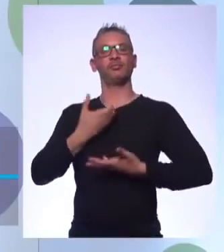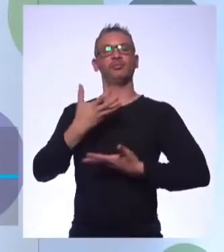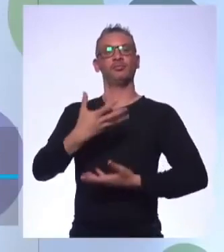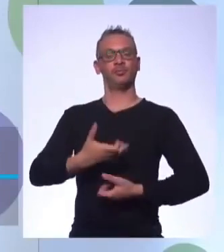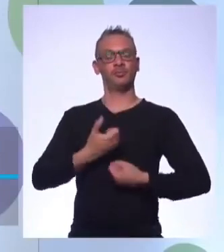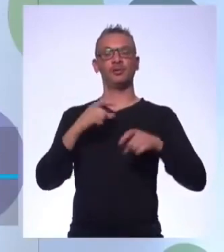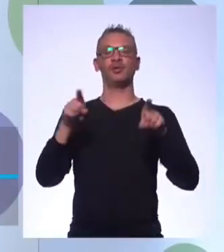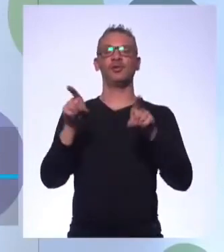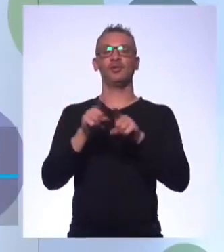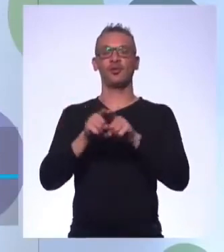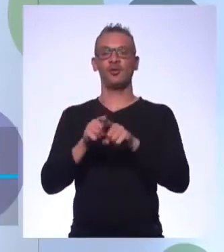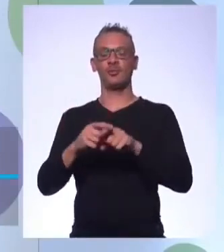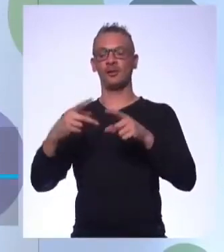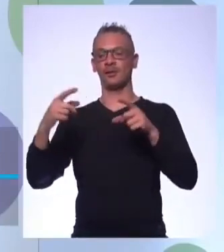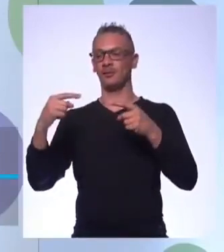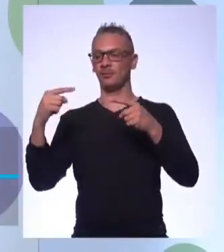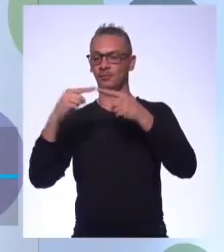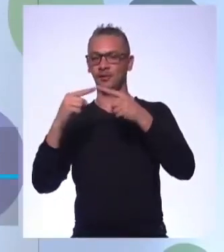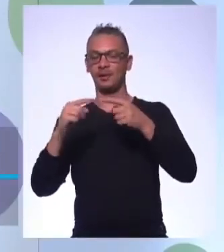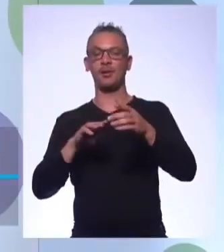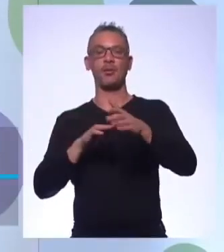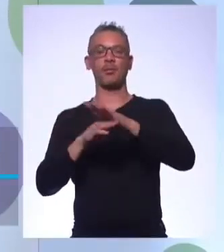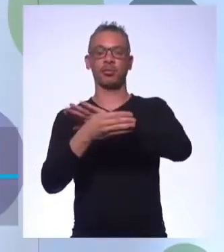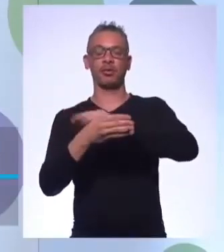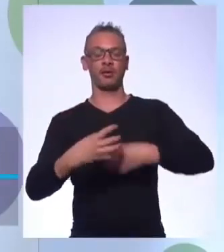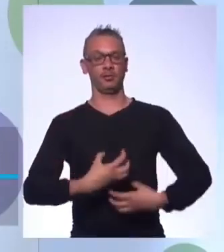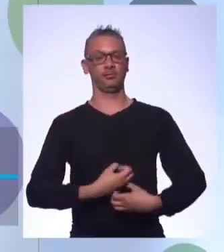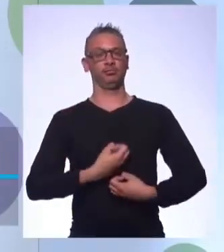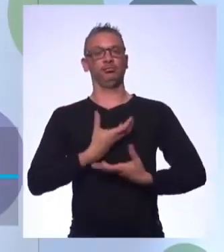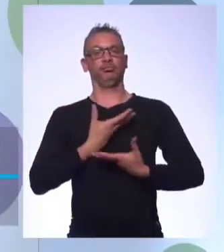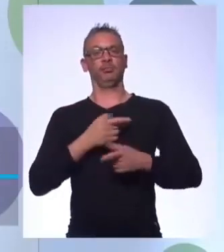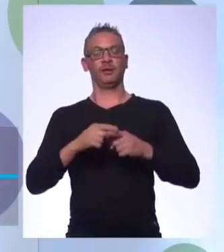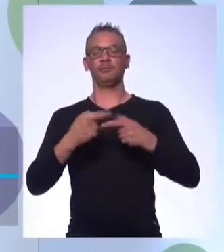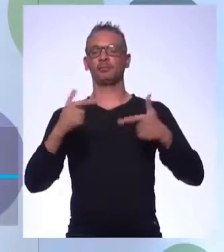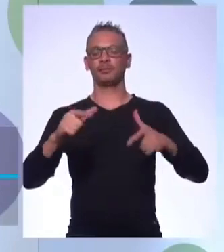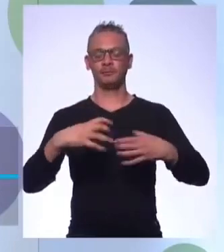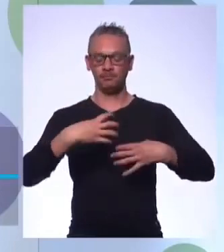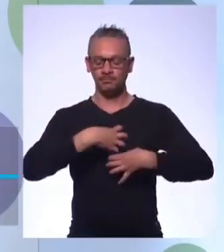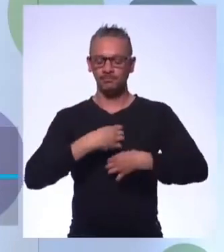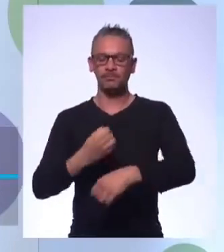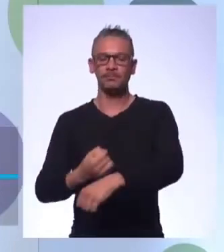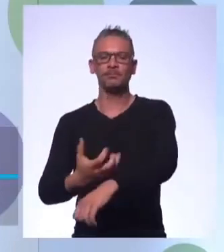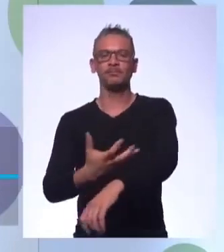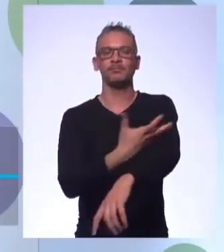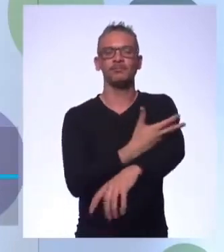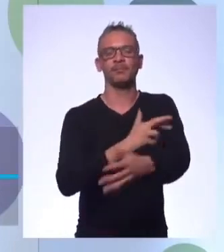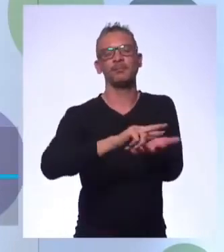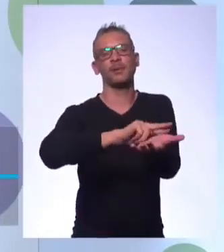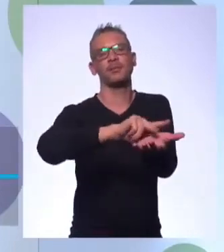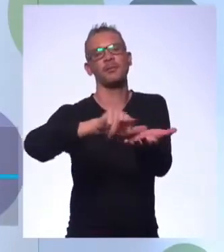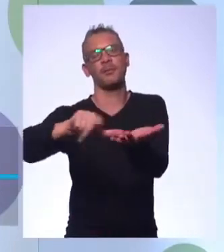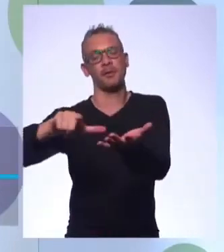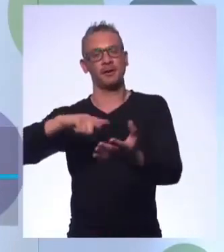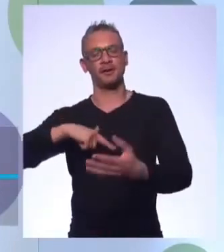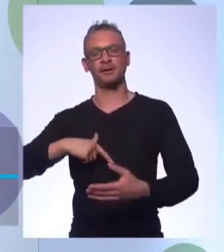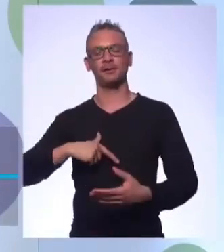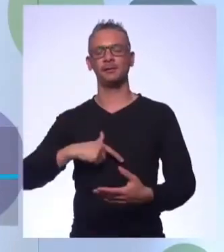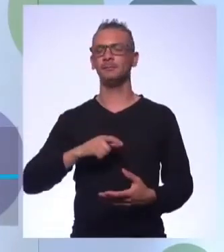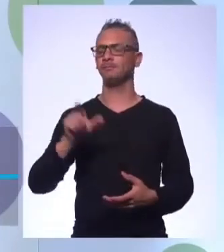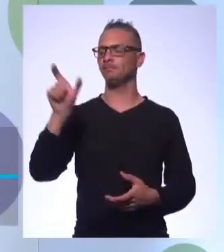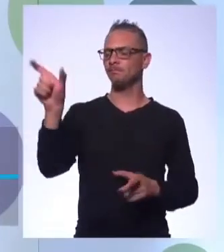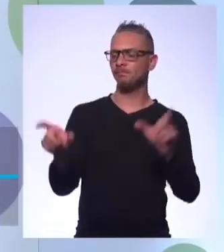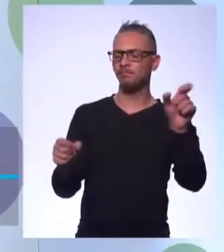inspiração, por uma poesia, a gente quer provocar sensações, sentimentos, emoções. E quem é que vive